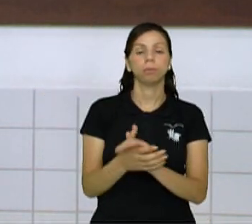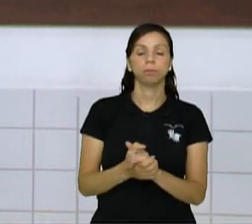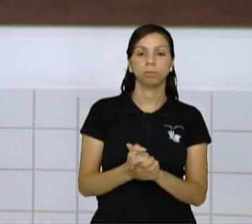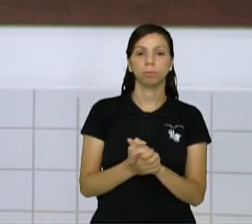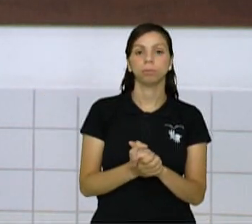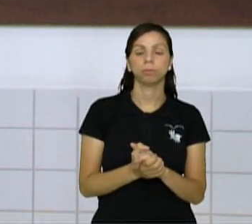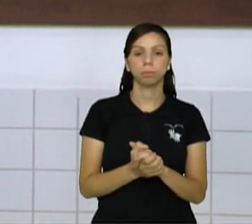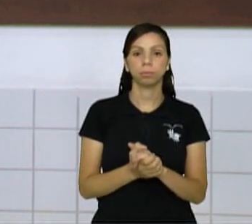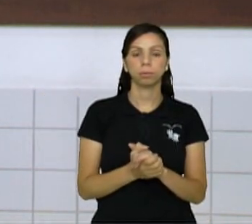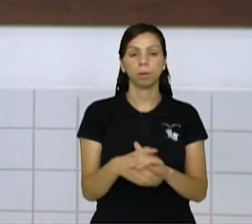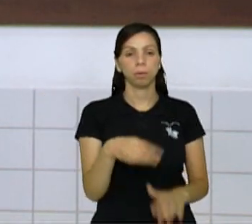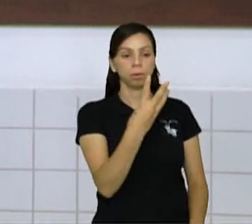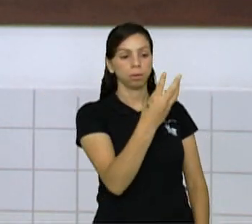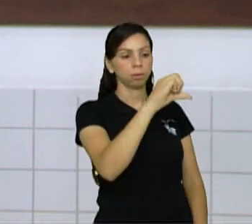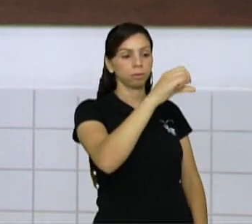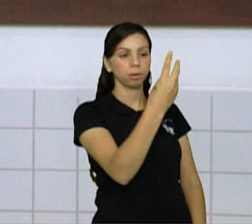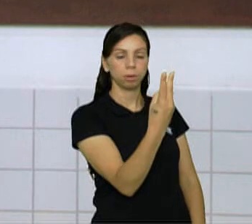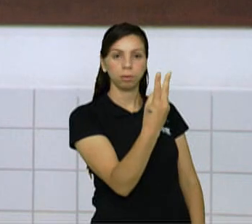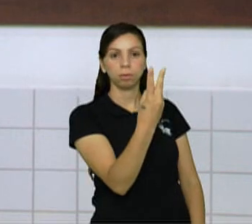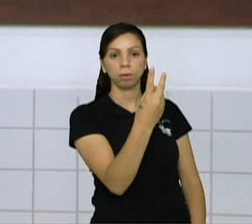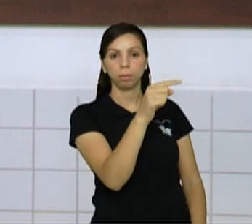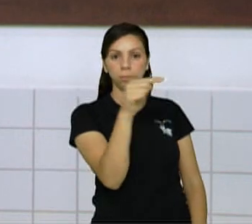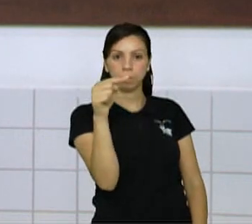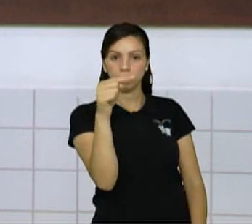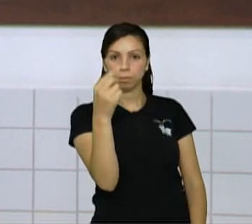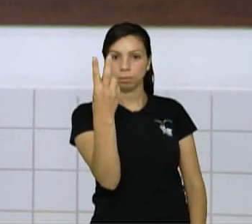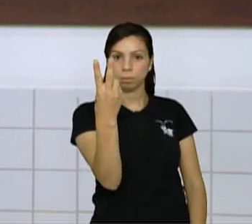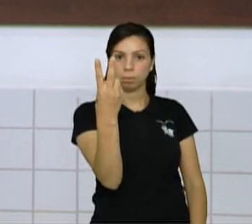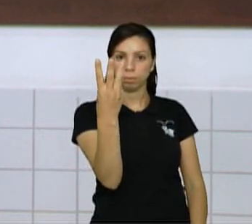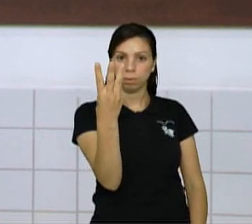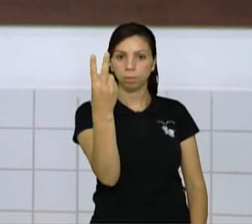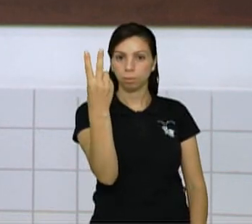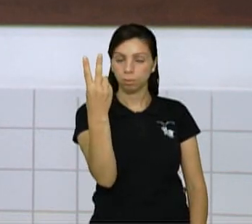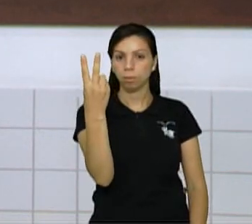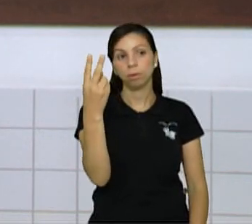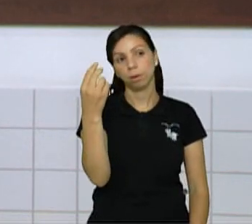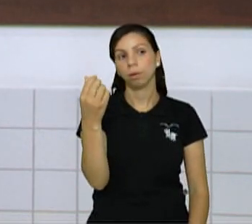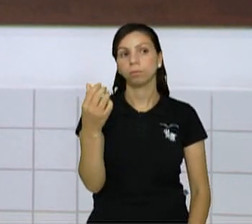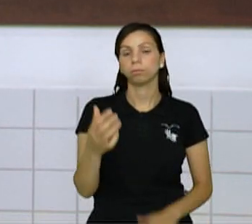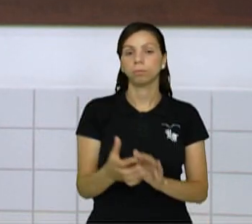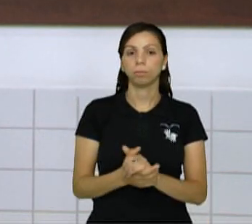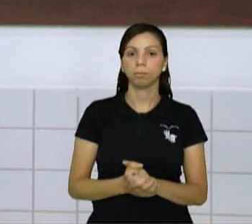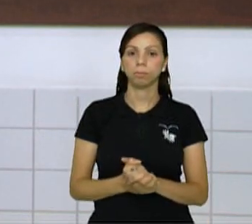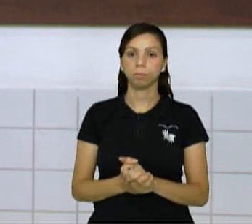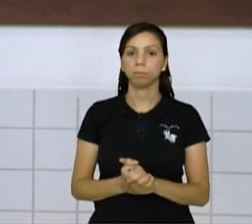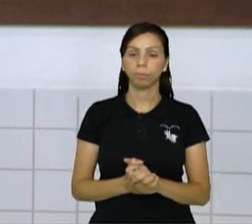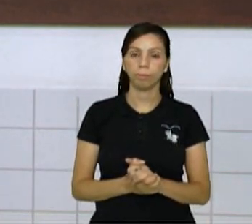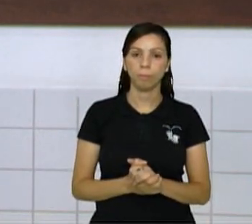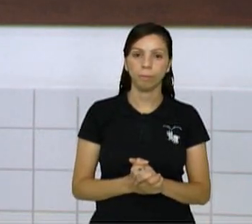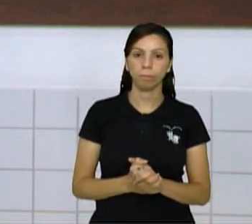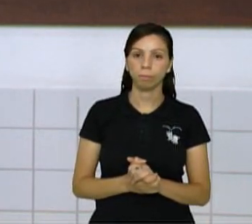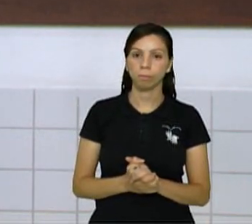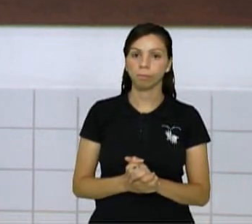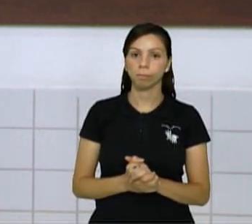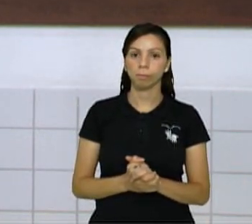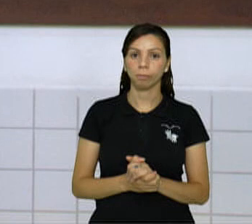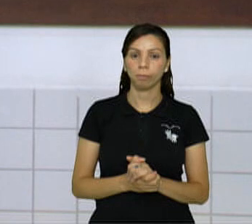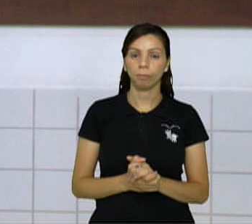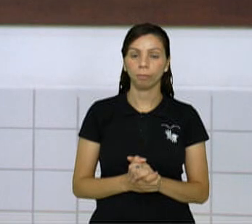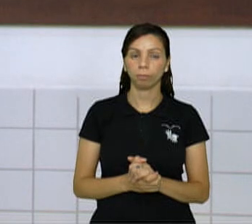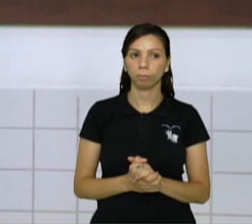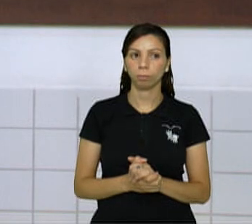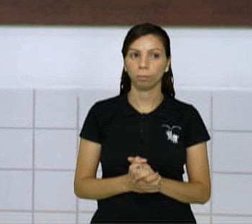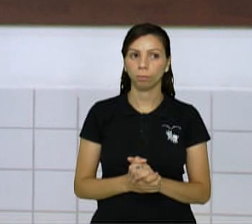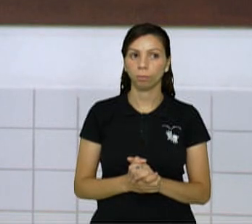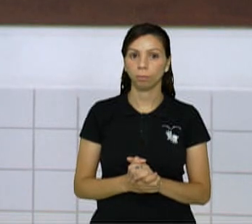392 menos 32 dá 360. Vou fazer aqui o seguinte, ó. Temperatura em Celsius sobre 5, vou fazer